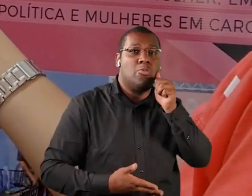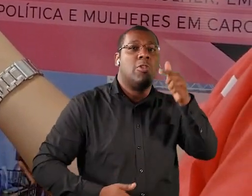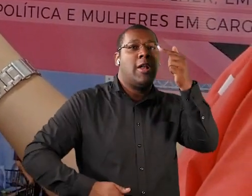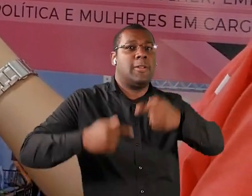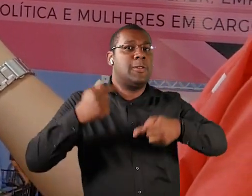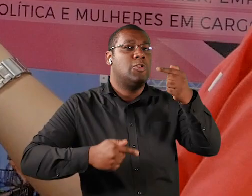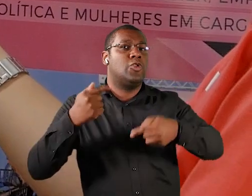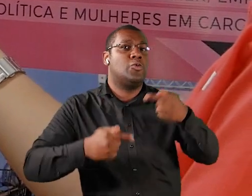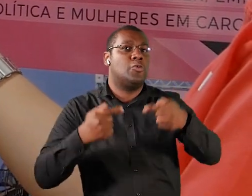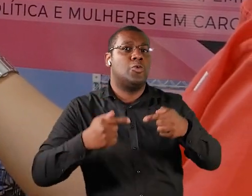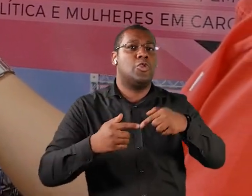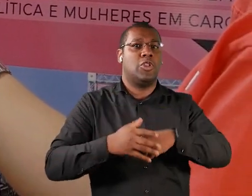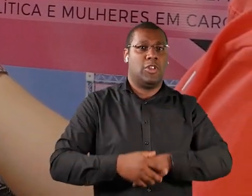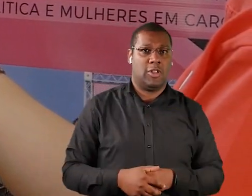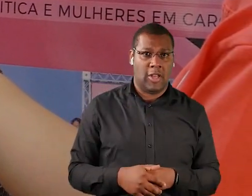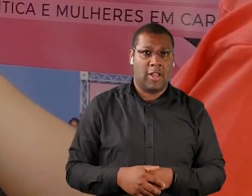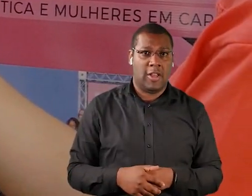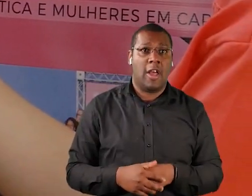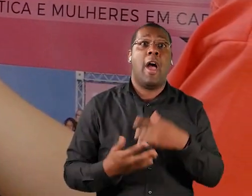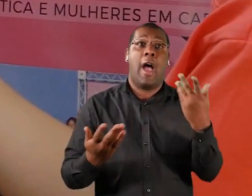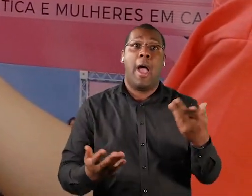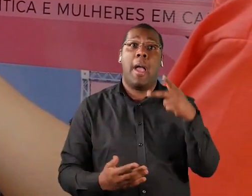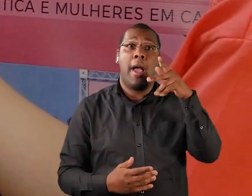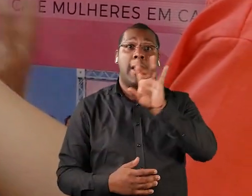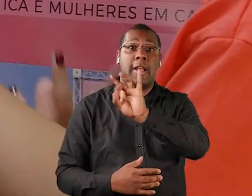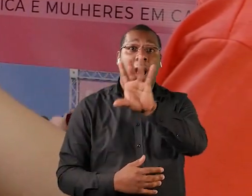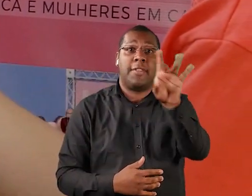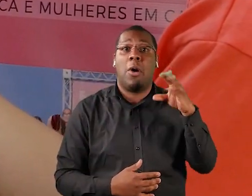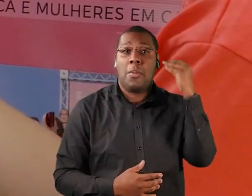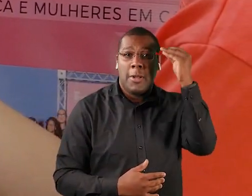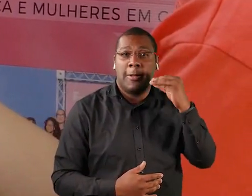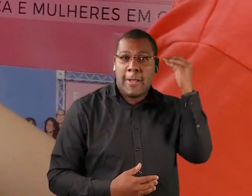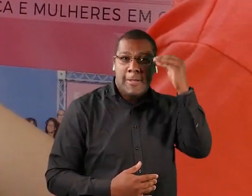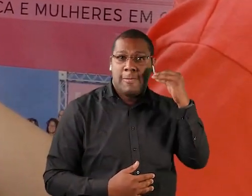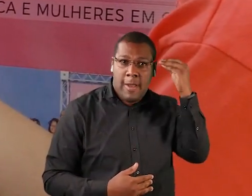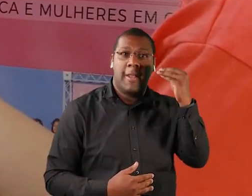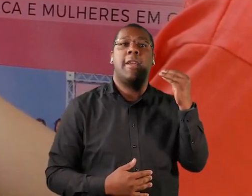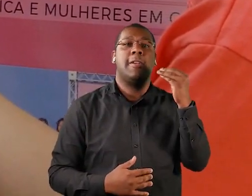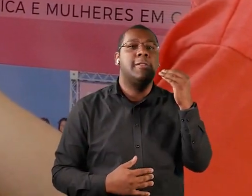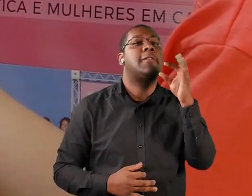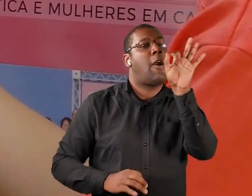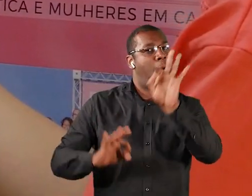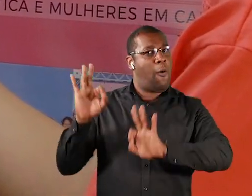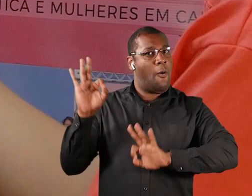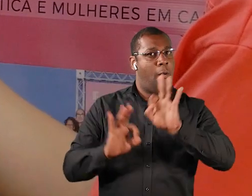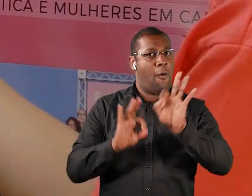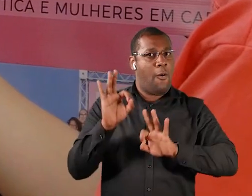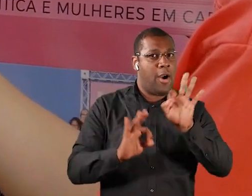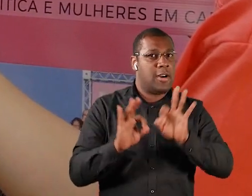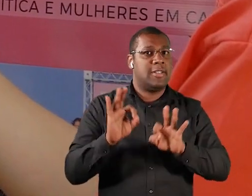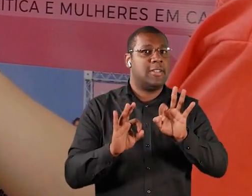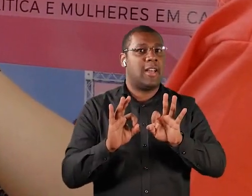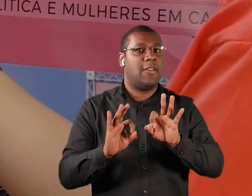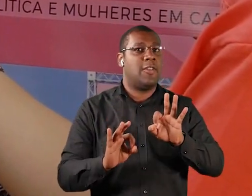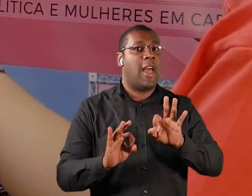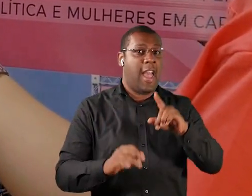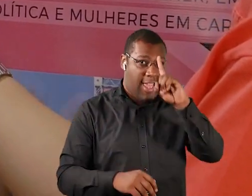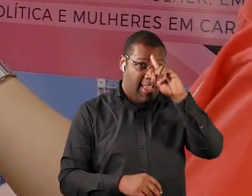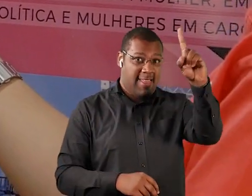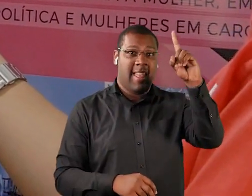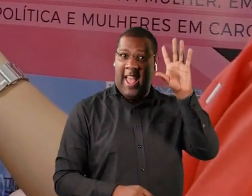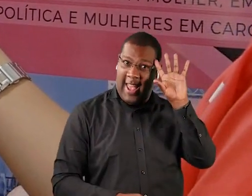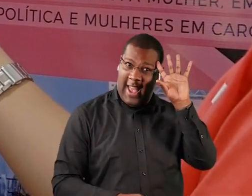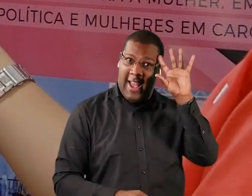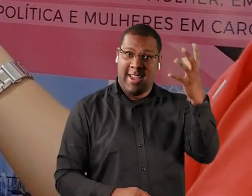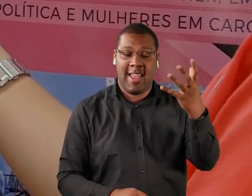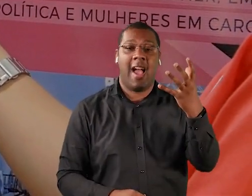debater, ver dentro das próprias realidades em que elas vivem, dos territórios, e que a gente possa trabalhar em soluções criativas, que a gente